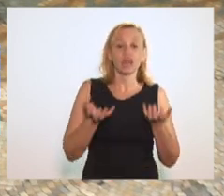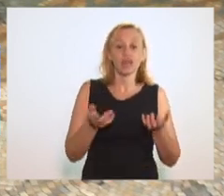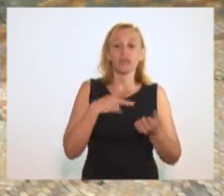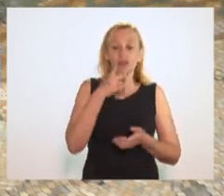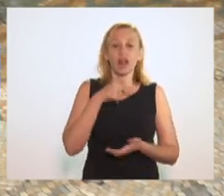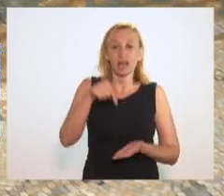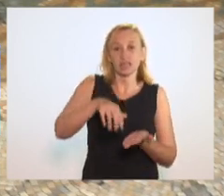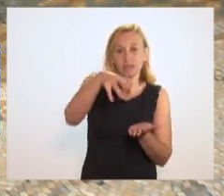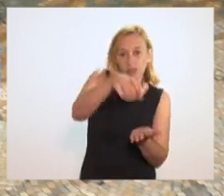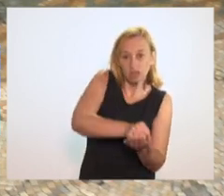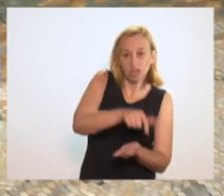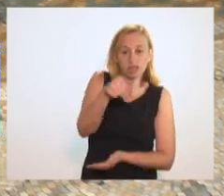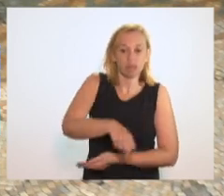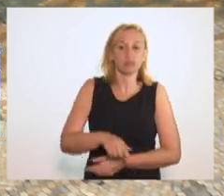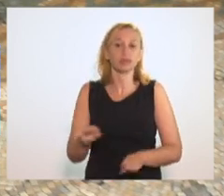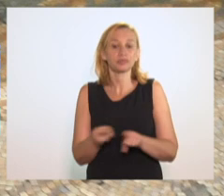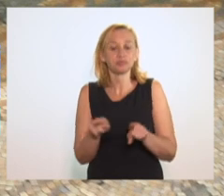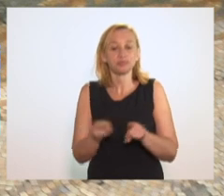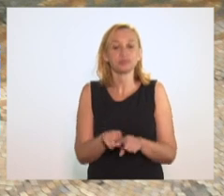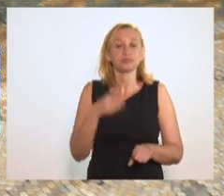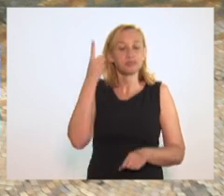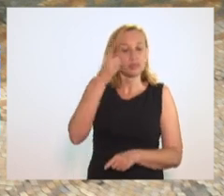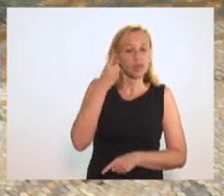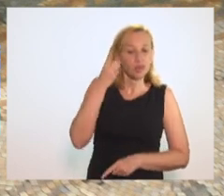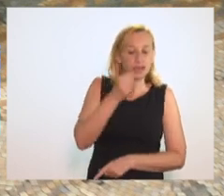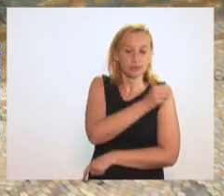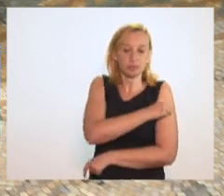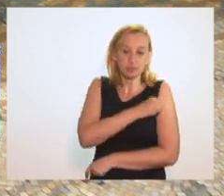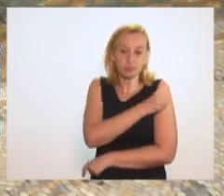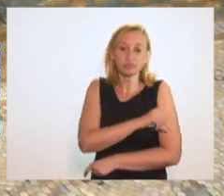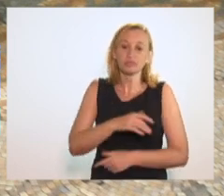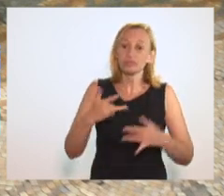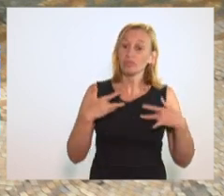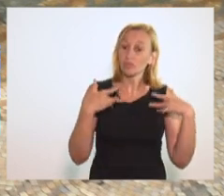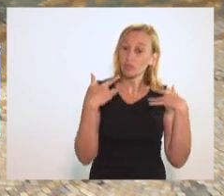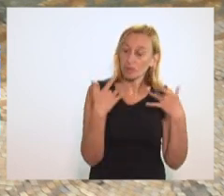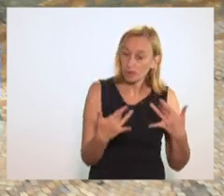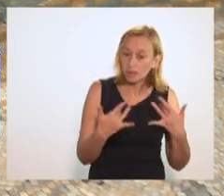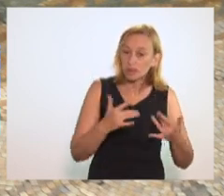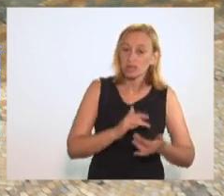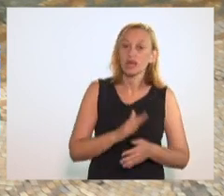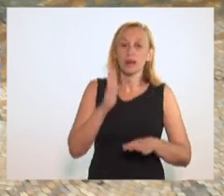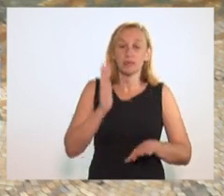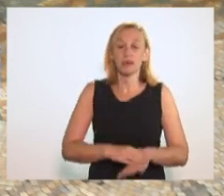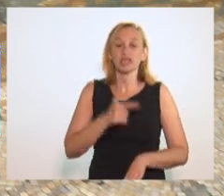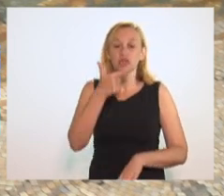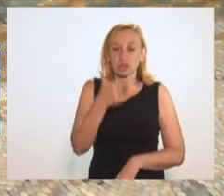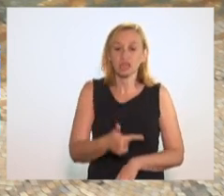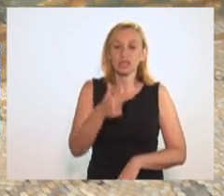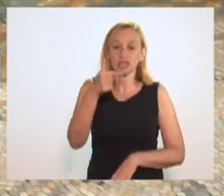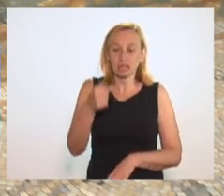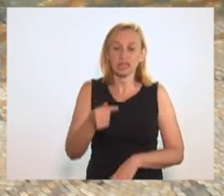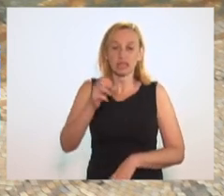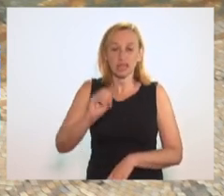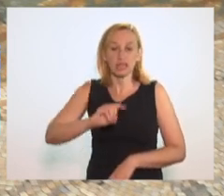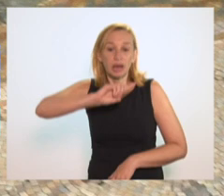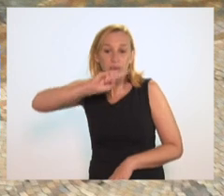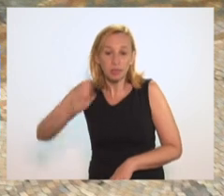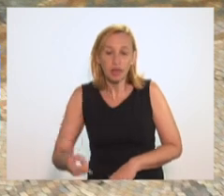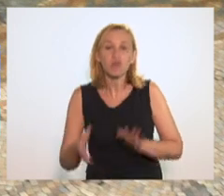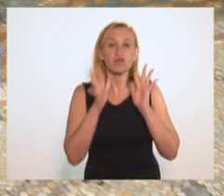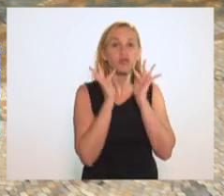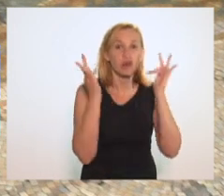registrado, deputado enfermeira Regiane, a minha solidariedade as mais de 270 mil famílias